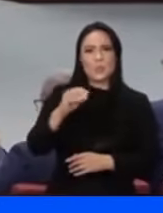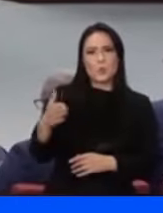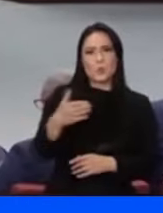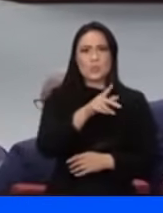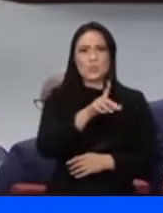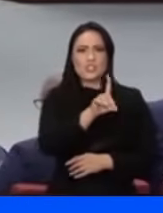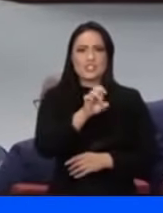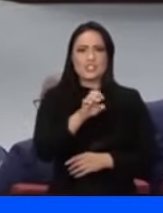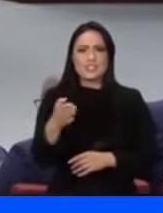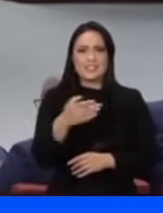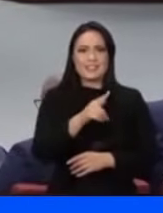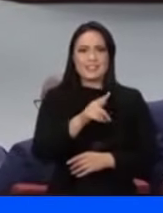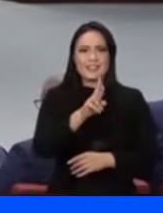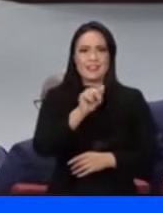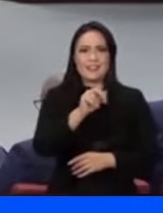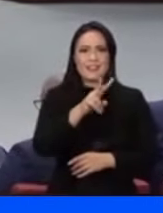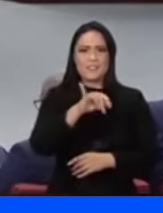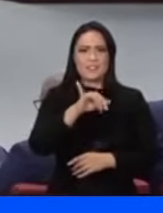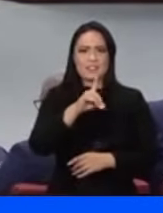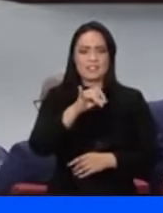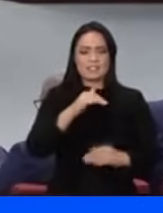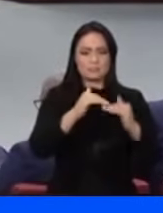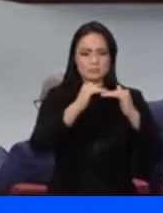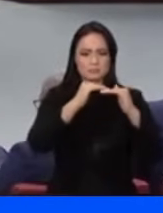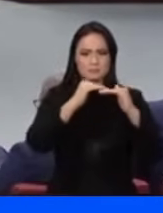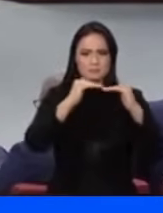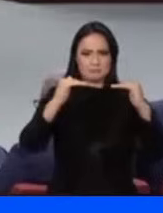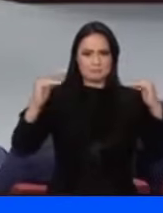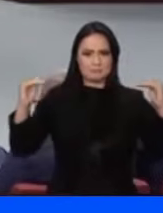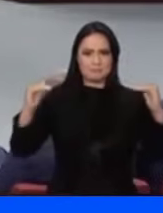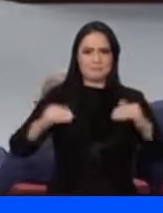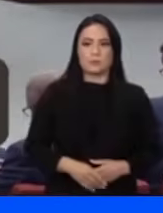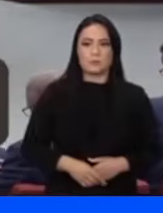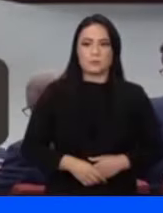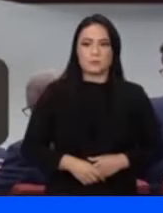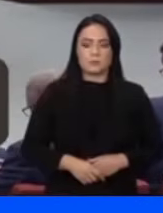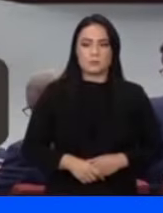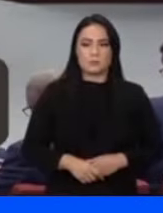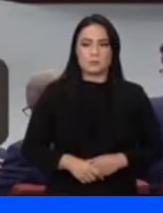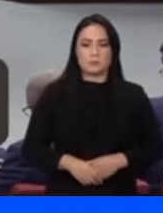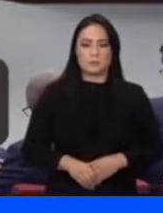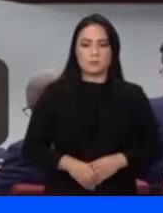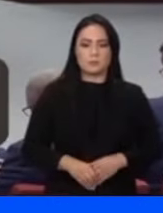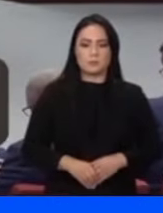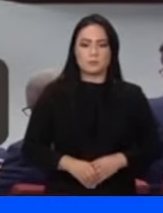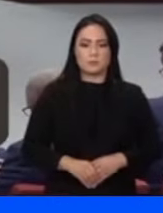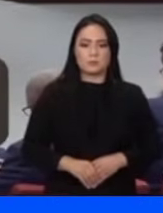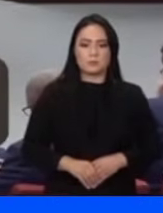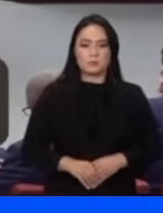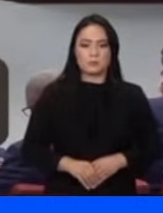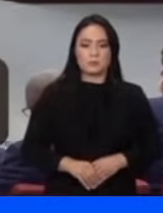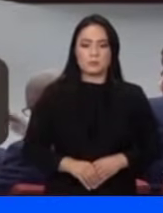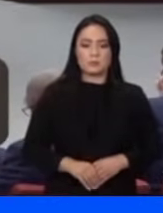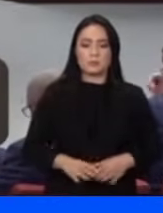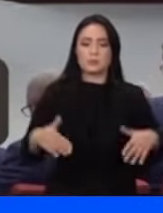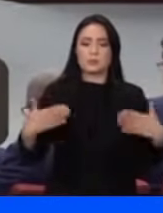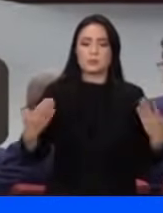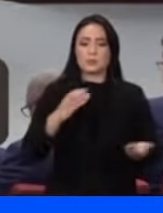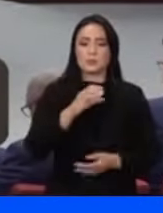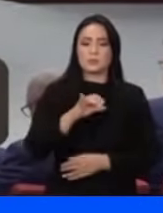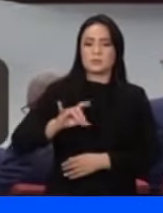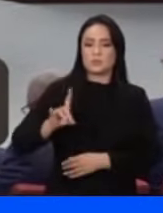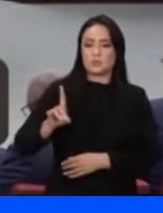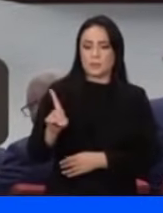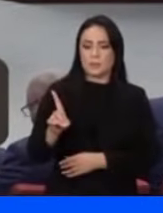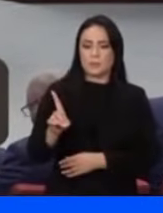simpático. Agradeço, ministro Flávio. As conversas entre Cavalieri e Mauro